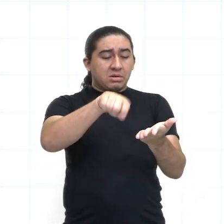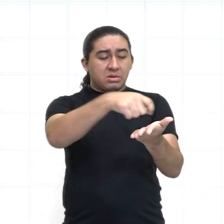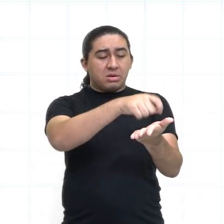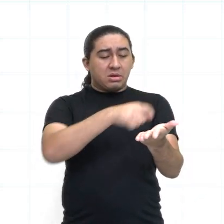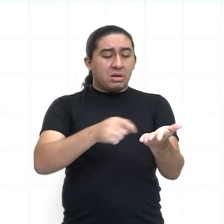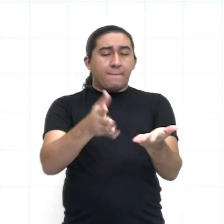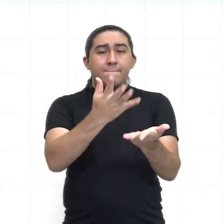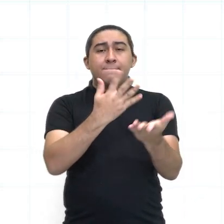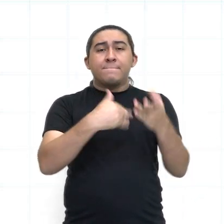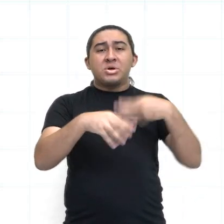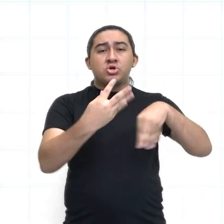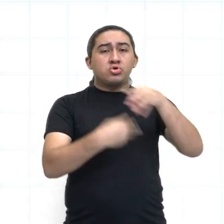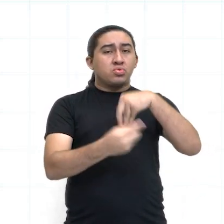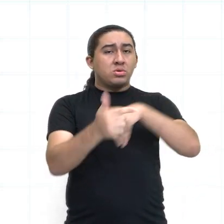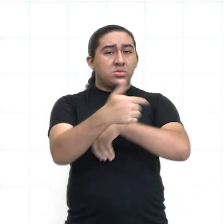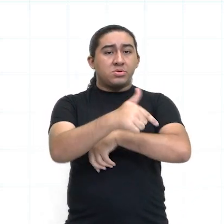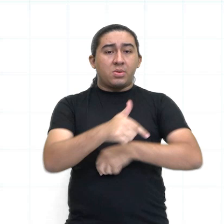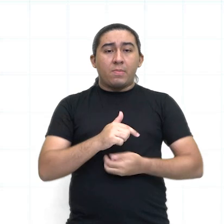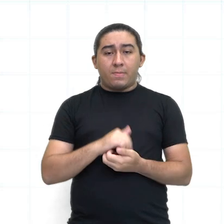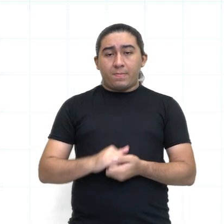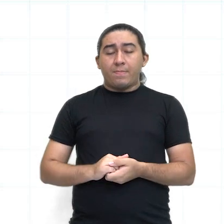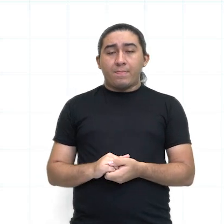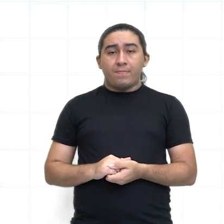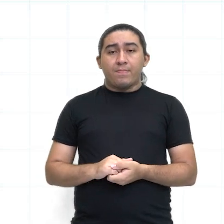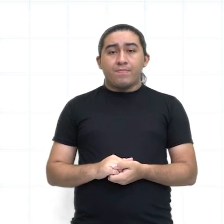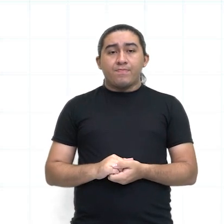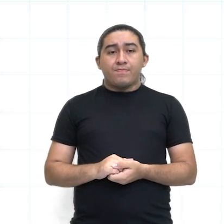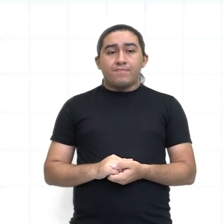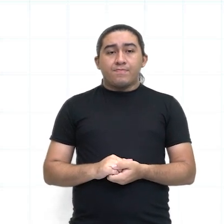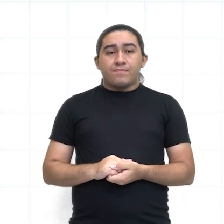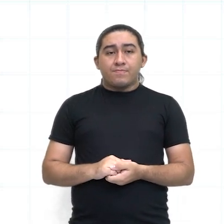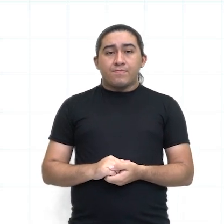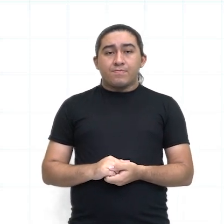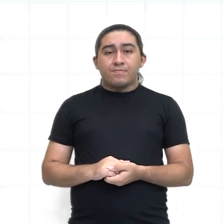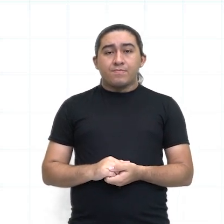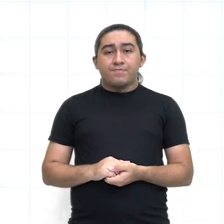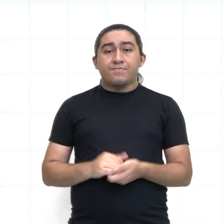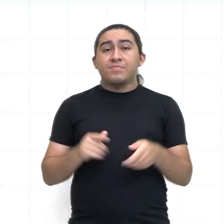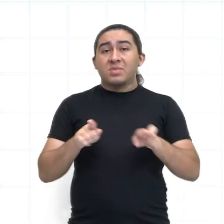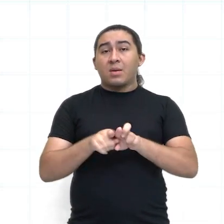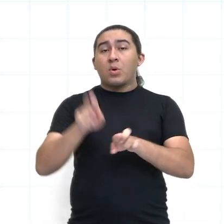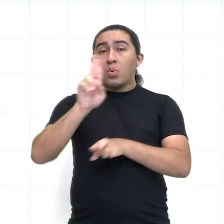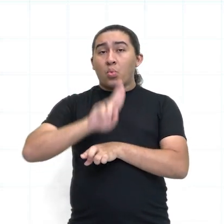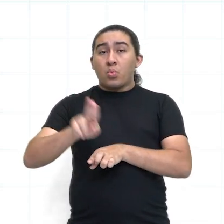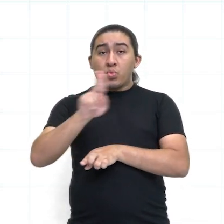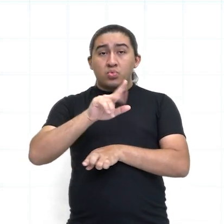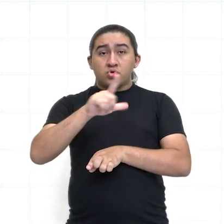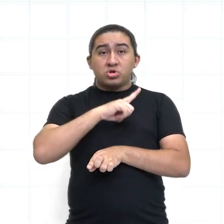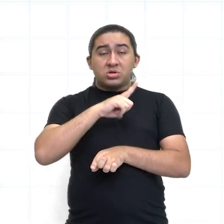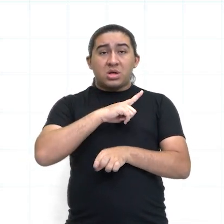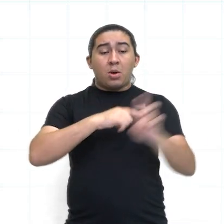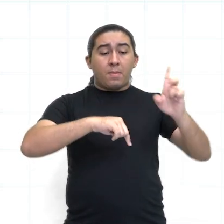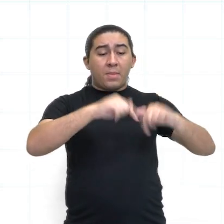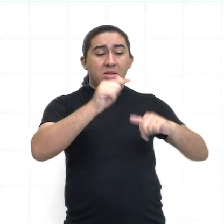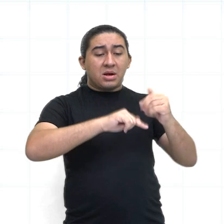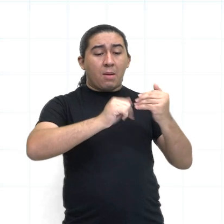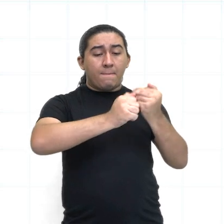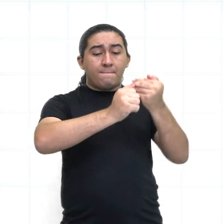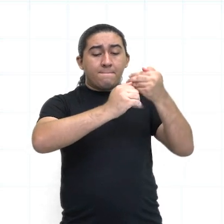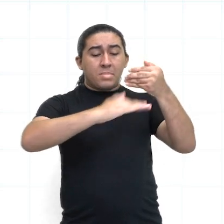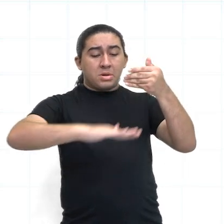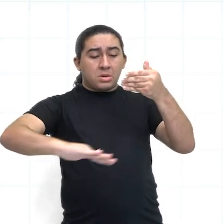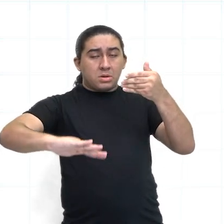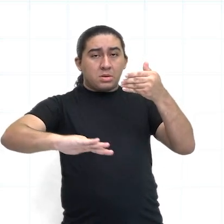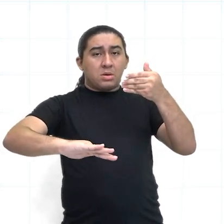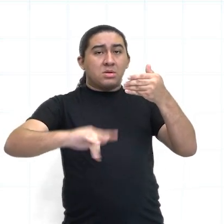os artistas tradicionais. Também o uso de sombras coloridas e luminosas. Era